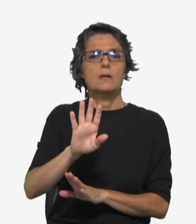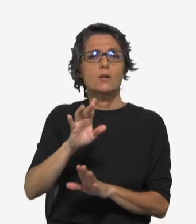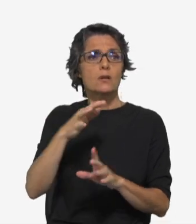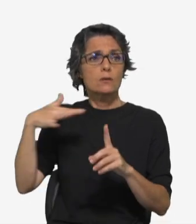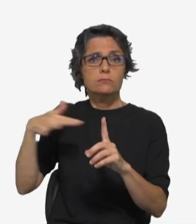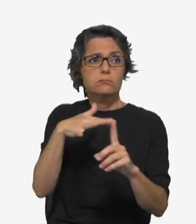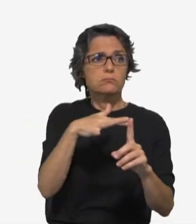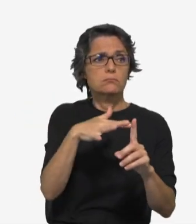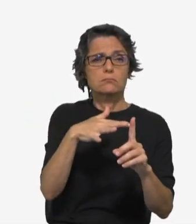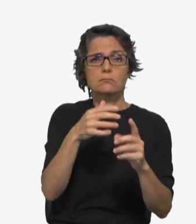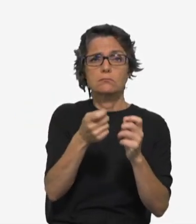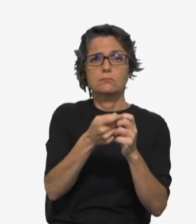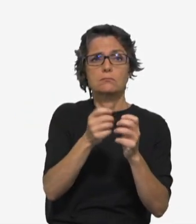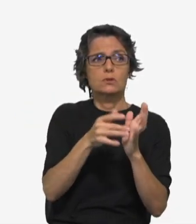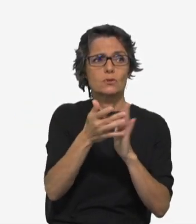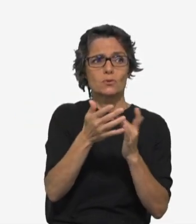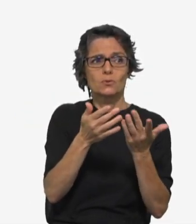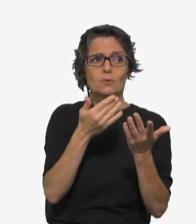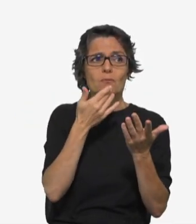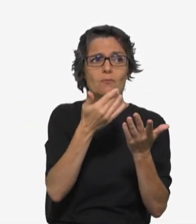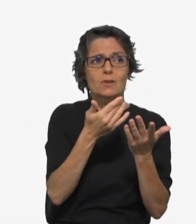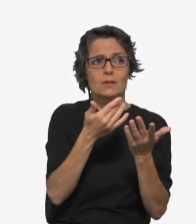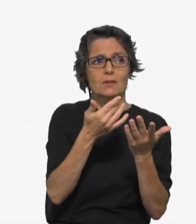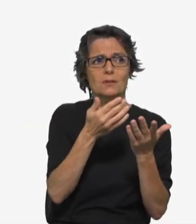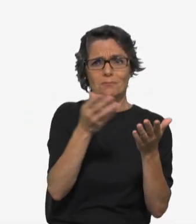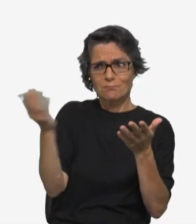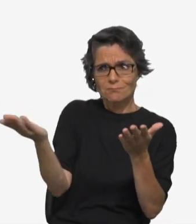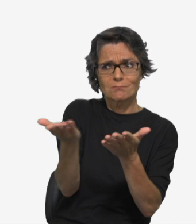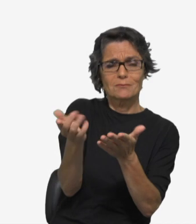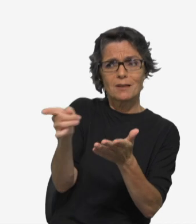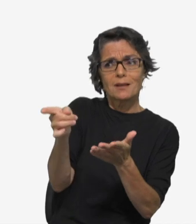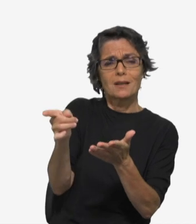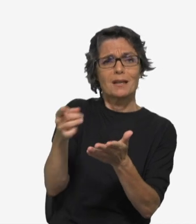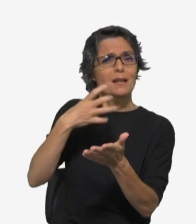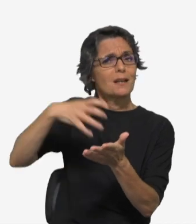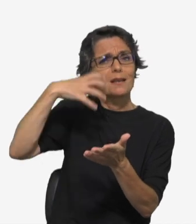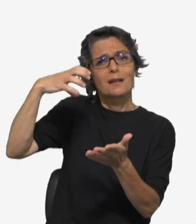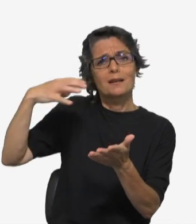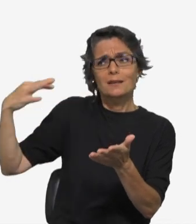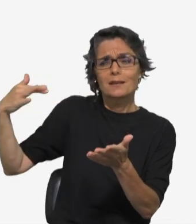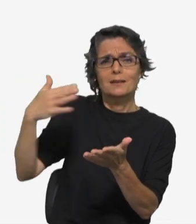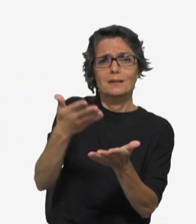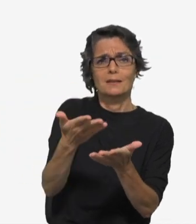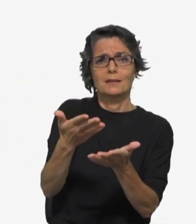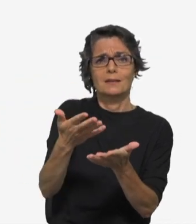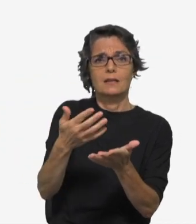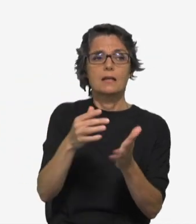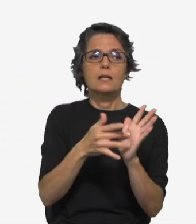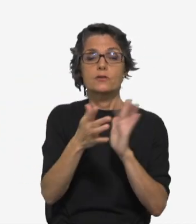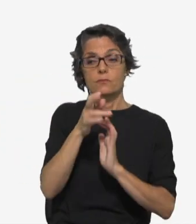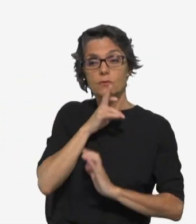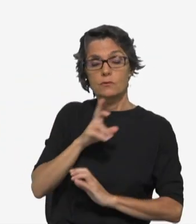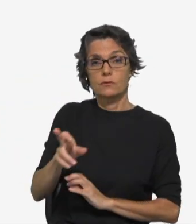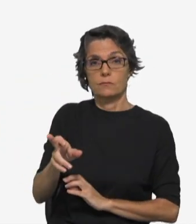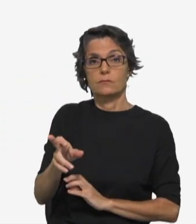discípulos aproximaram-se e pediram-lhe: Atende-a, porque ela vem a gritar atrás de nós. Jesus